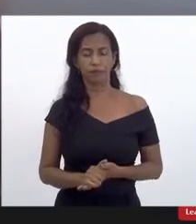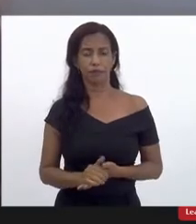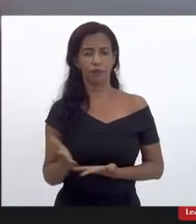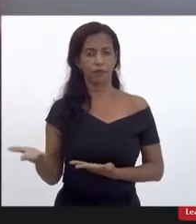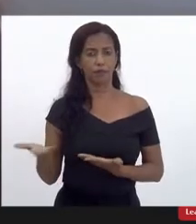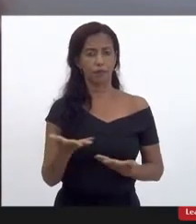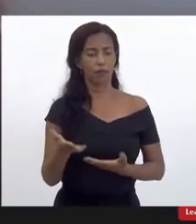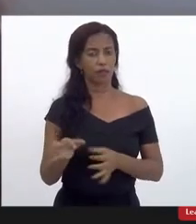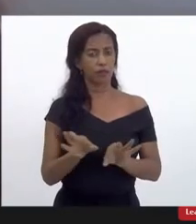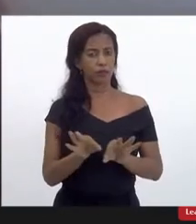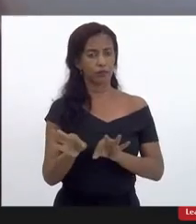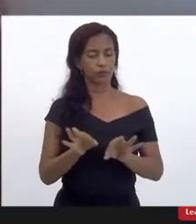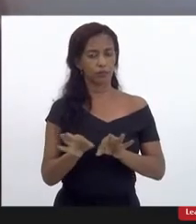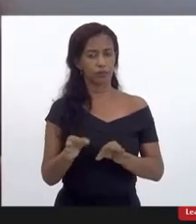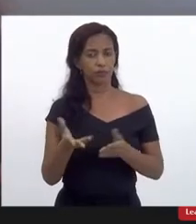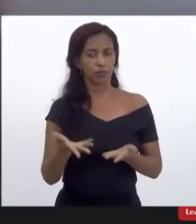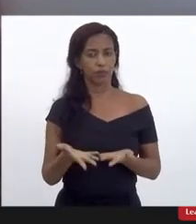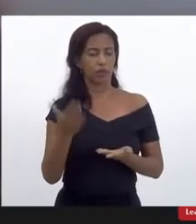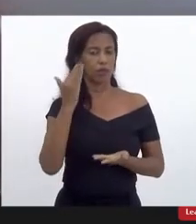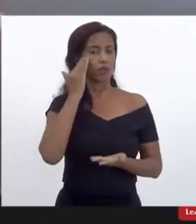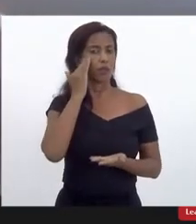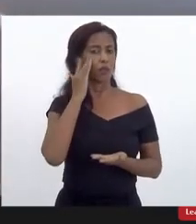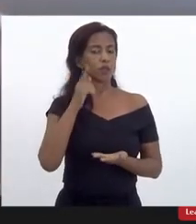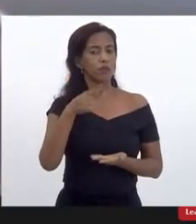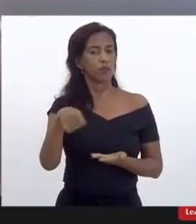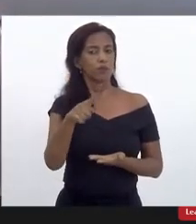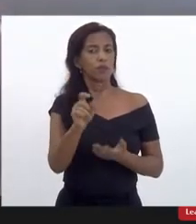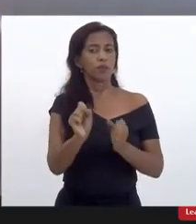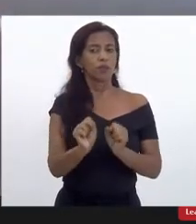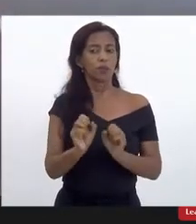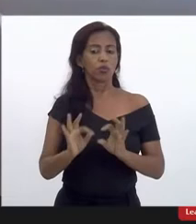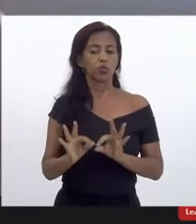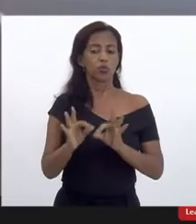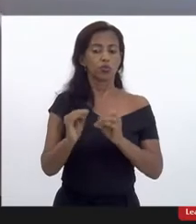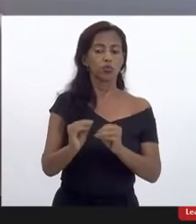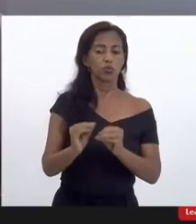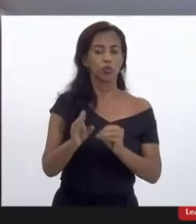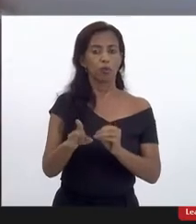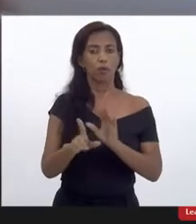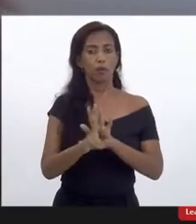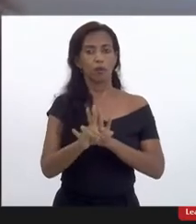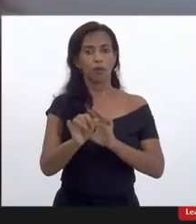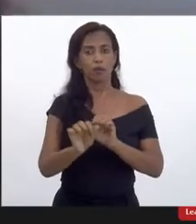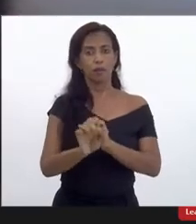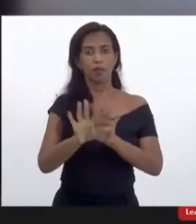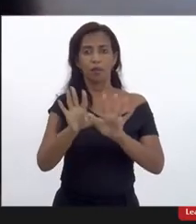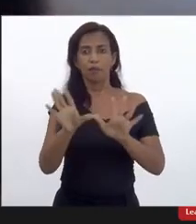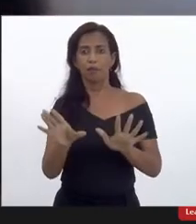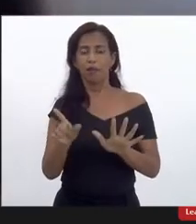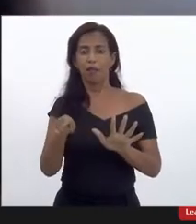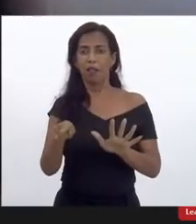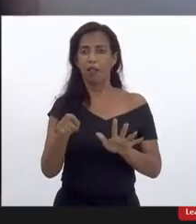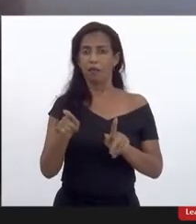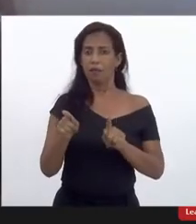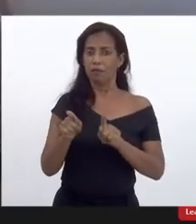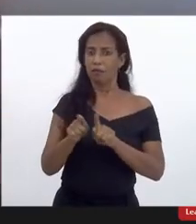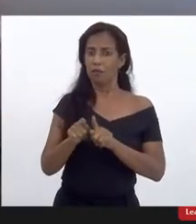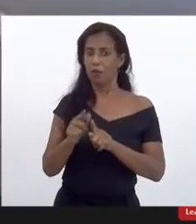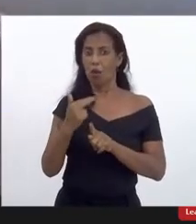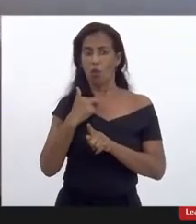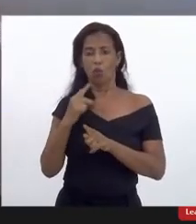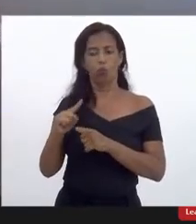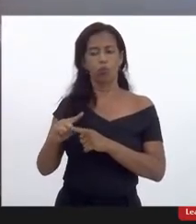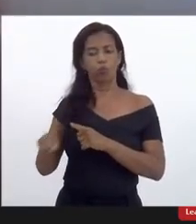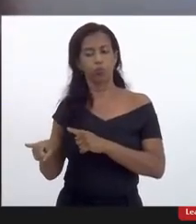de uma forma assim, que dá a entender que você pode fazer tudo, mas por ela ser ampla, ela também, não